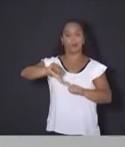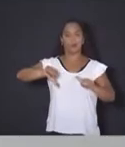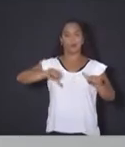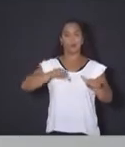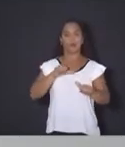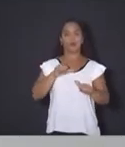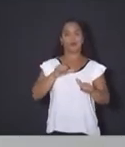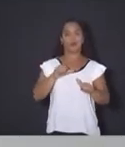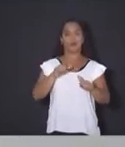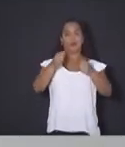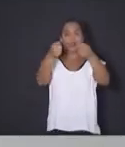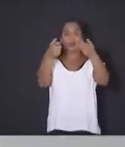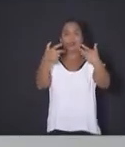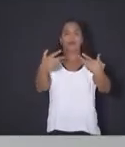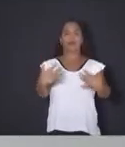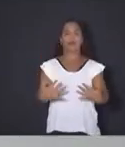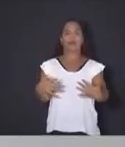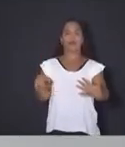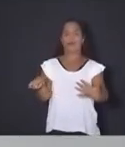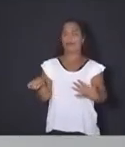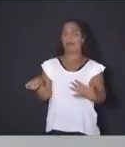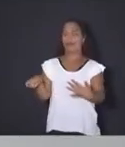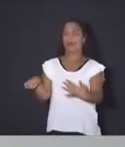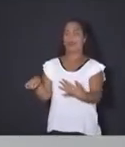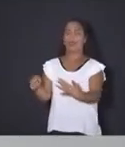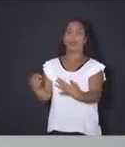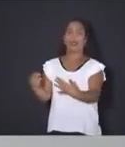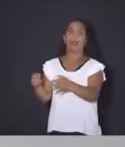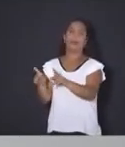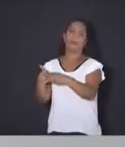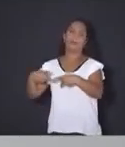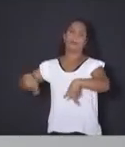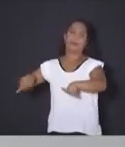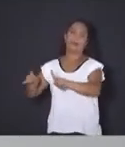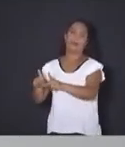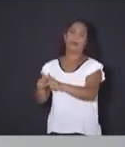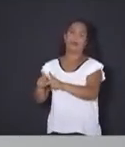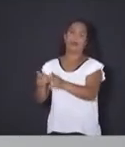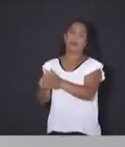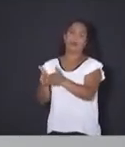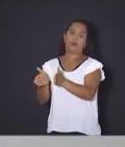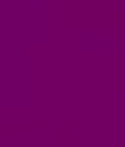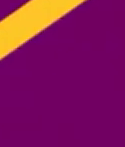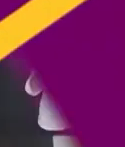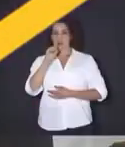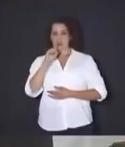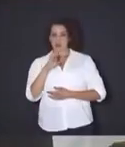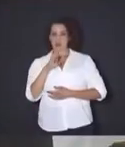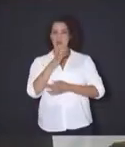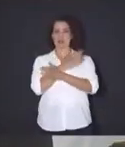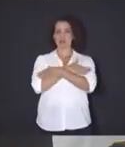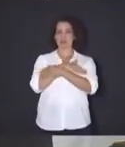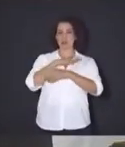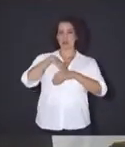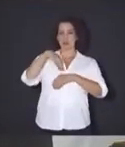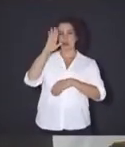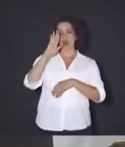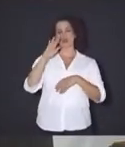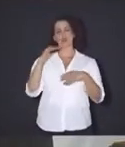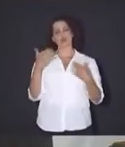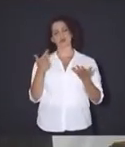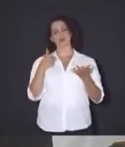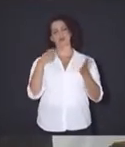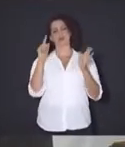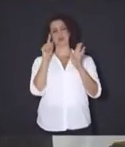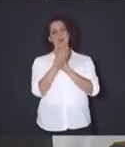a miséria com os milhões de povos pobres do brasil e do mundo obrigado minha pergunta é qual é sua visão em